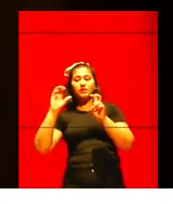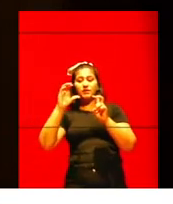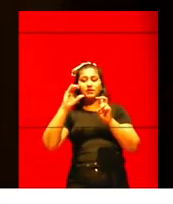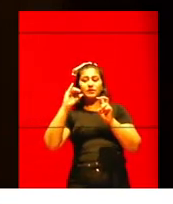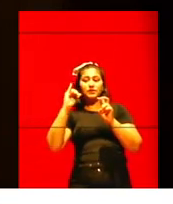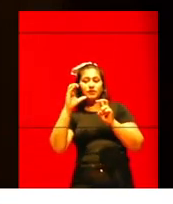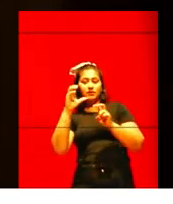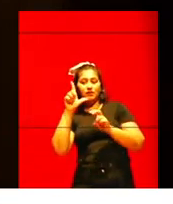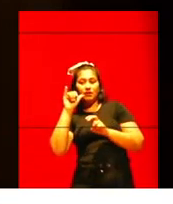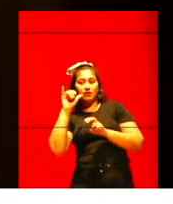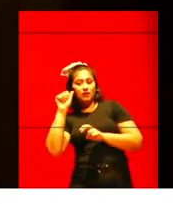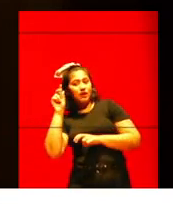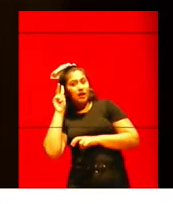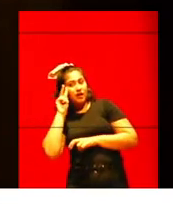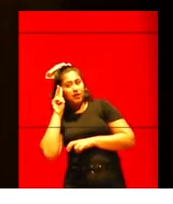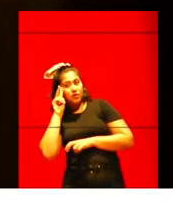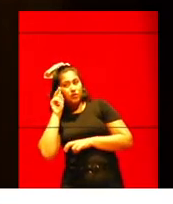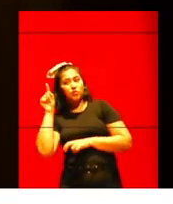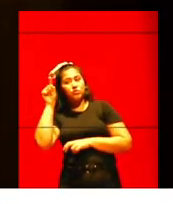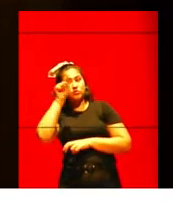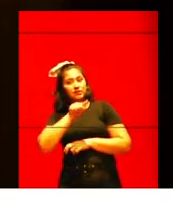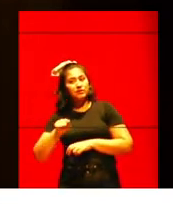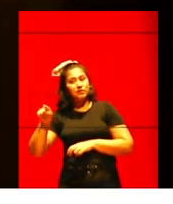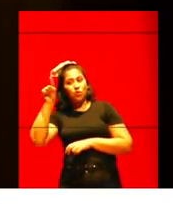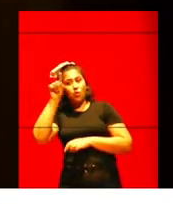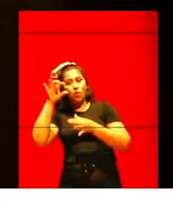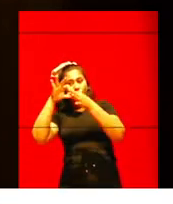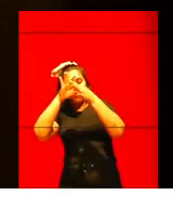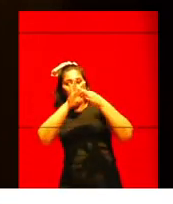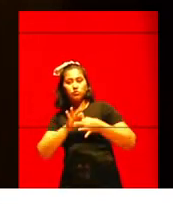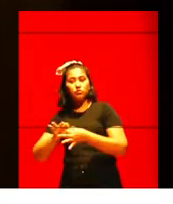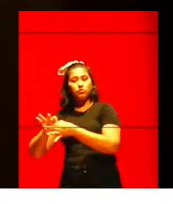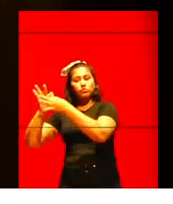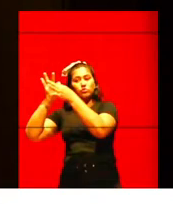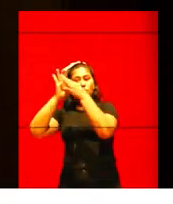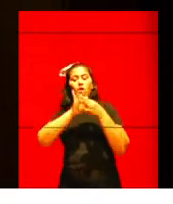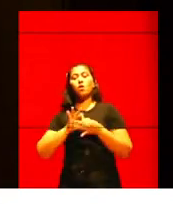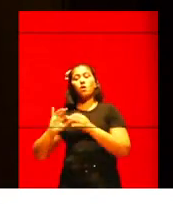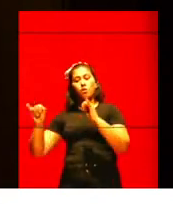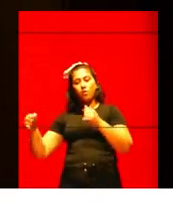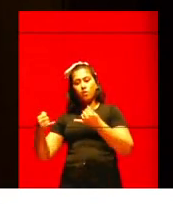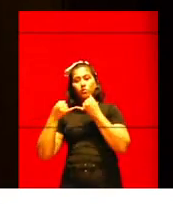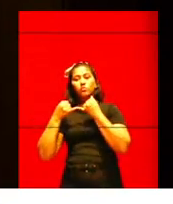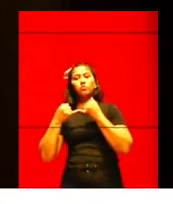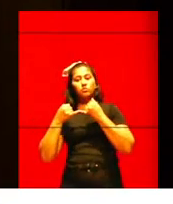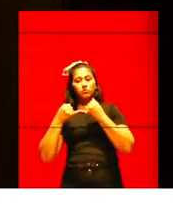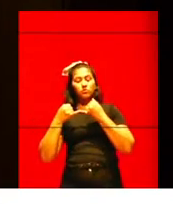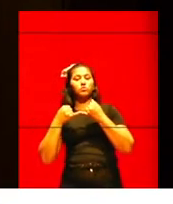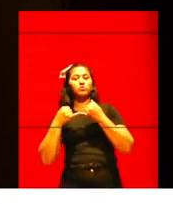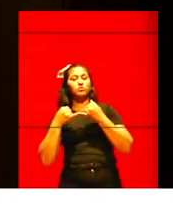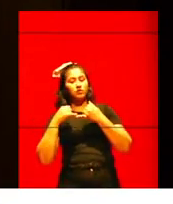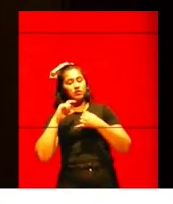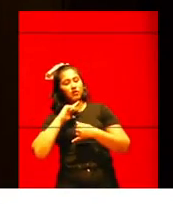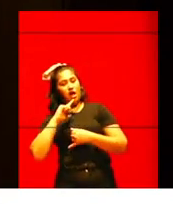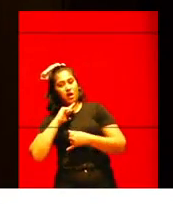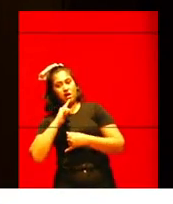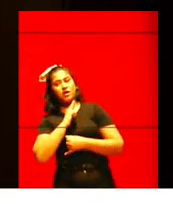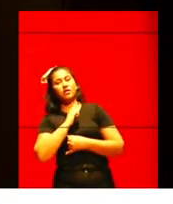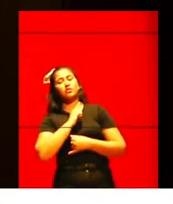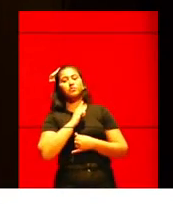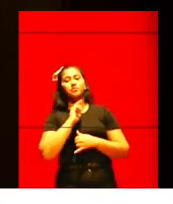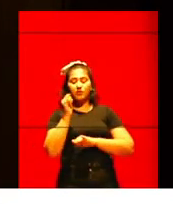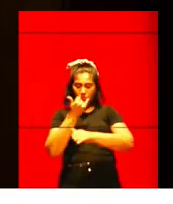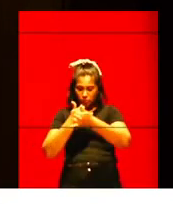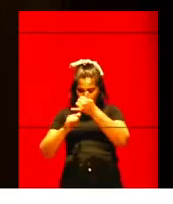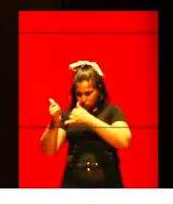cíclica, que lembra ciclo, né? Que lembra círculo. Então, quando a cadeia é fechada, todos os